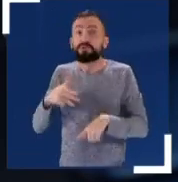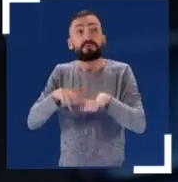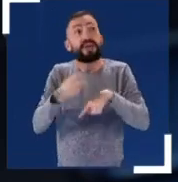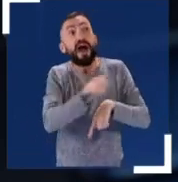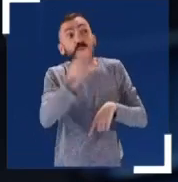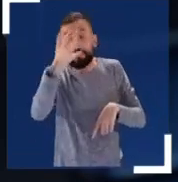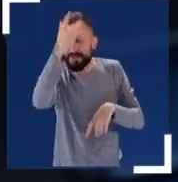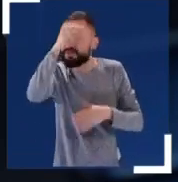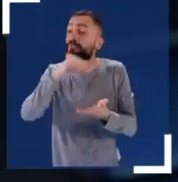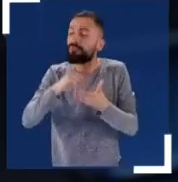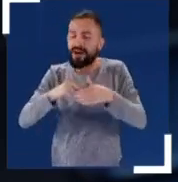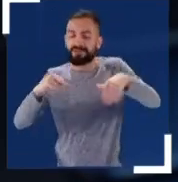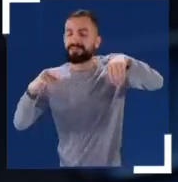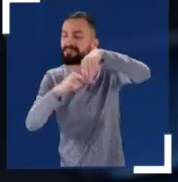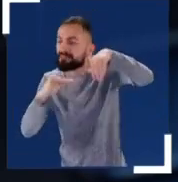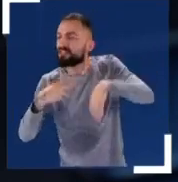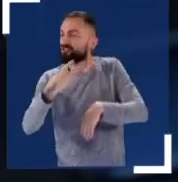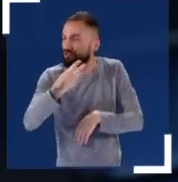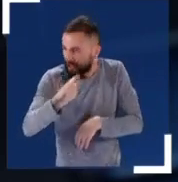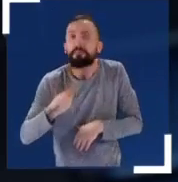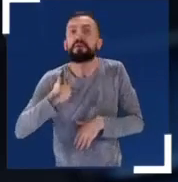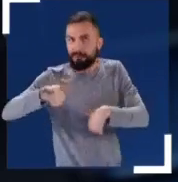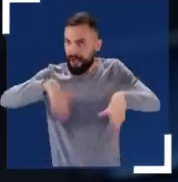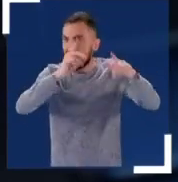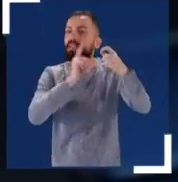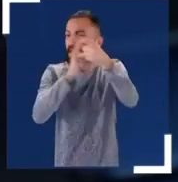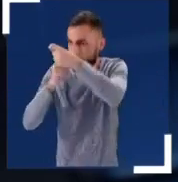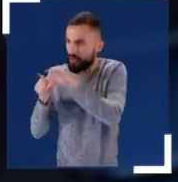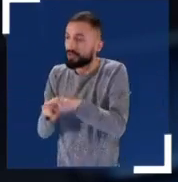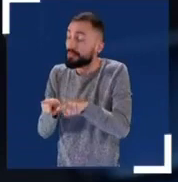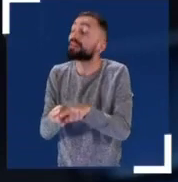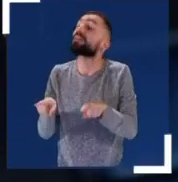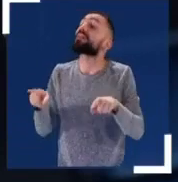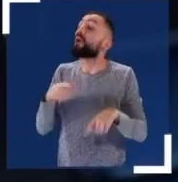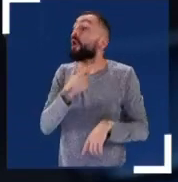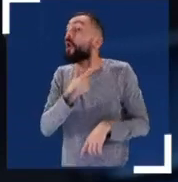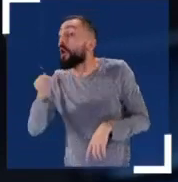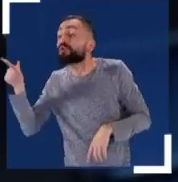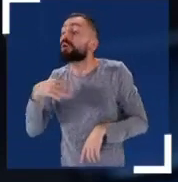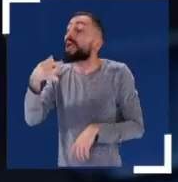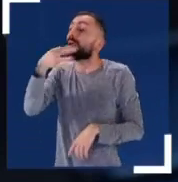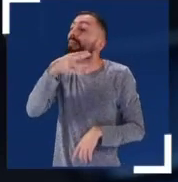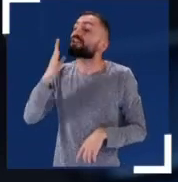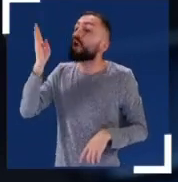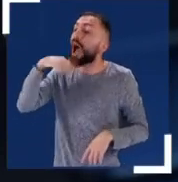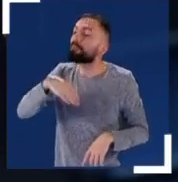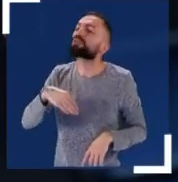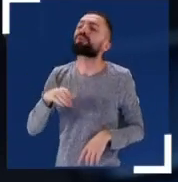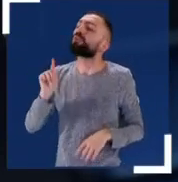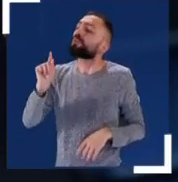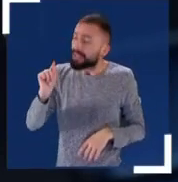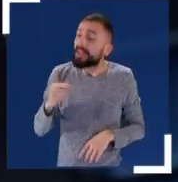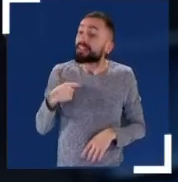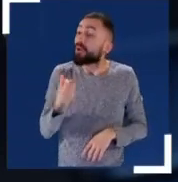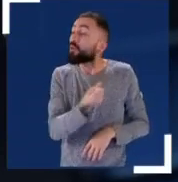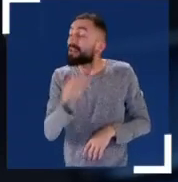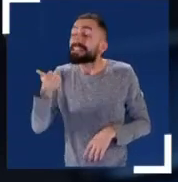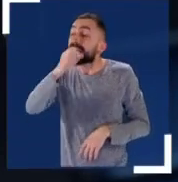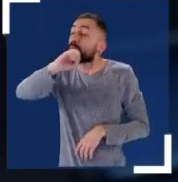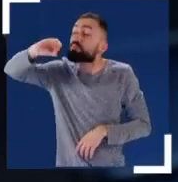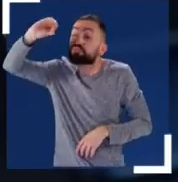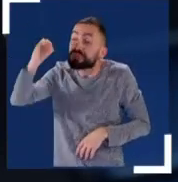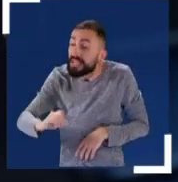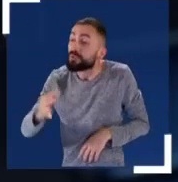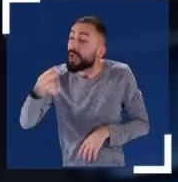imagem, e também o Remédio Rápido, um programa que permitiu quase 100% dos medicamentos necessários no pronto